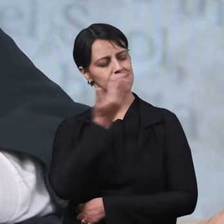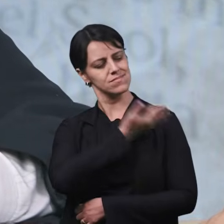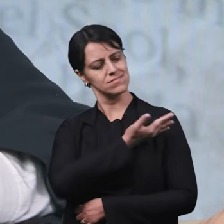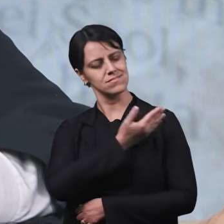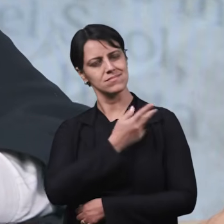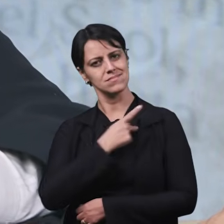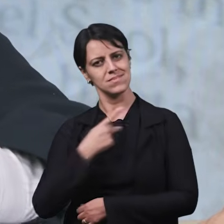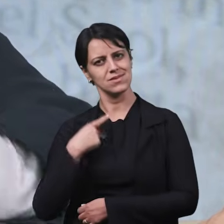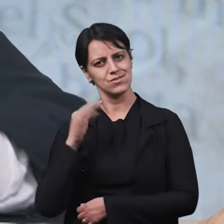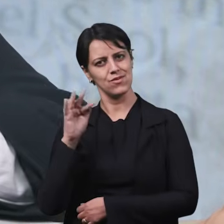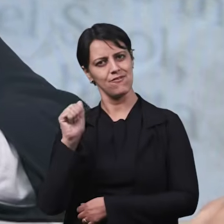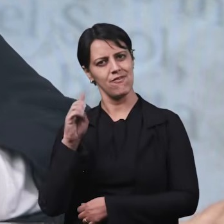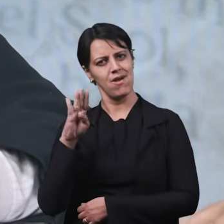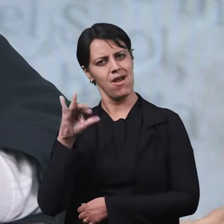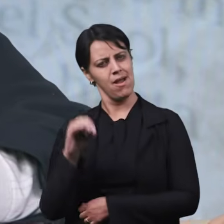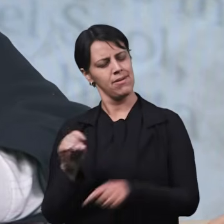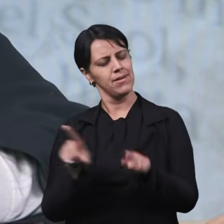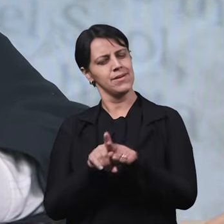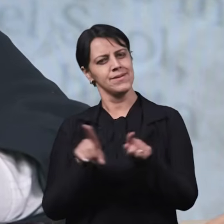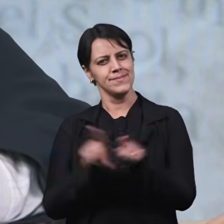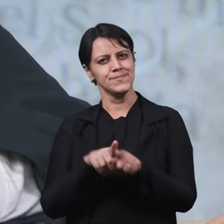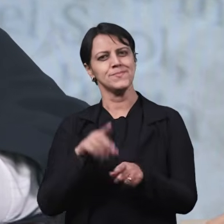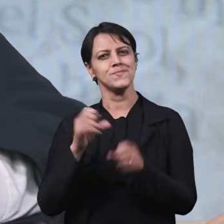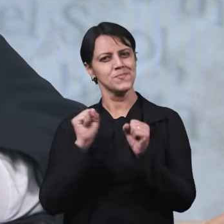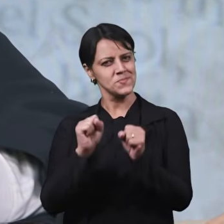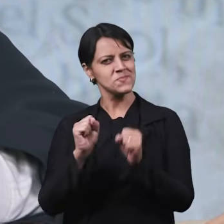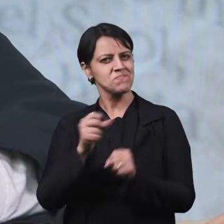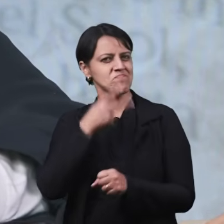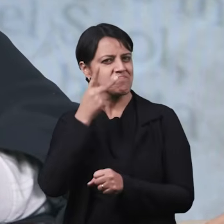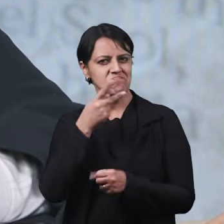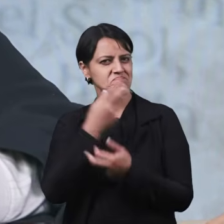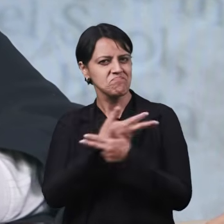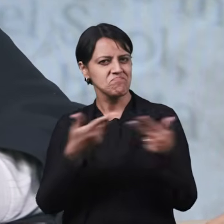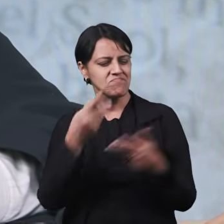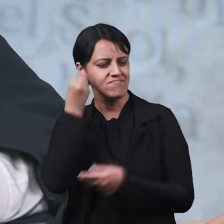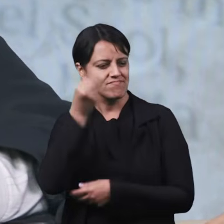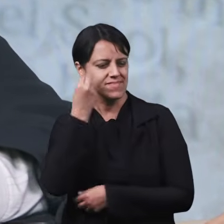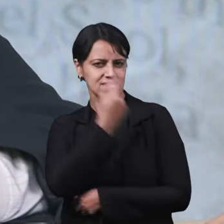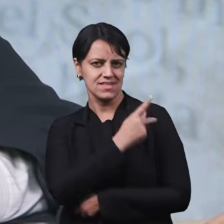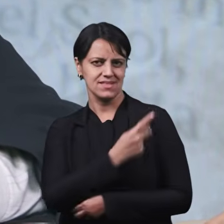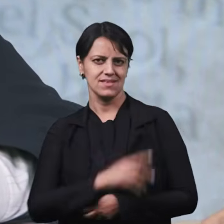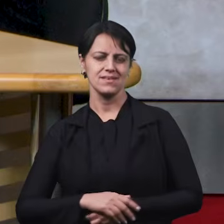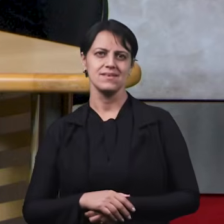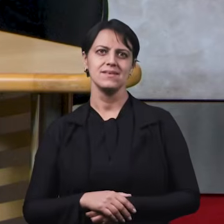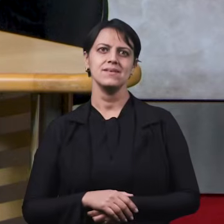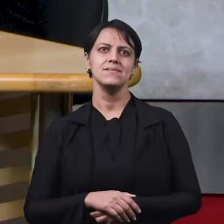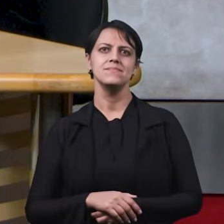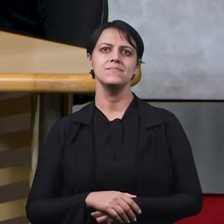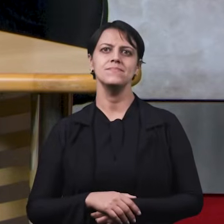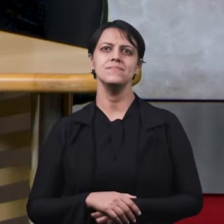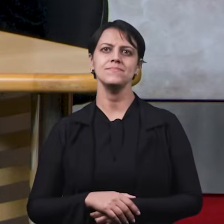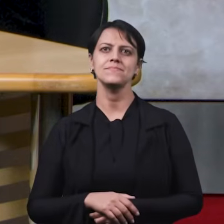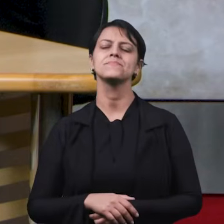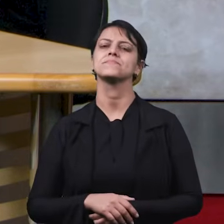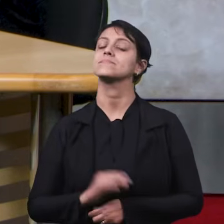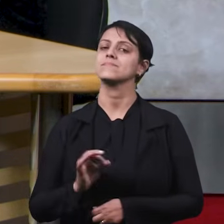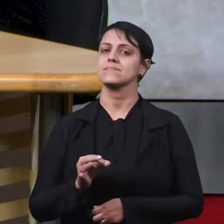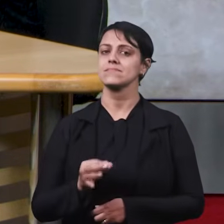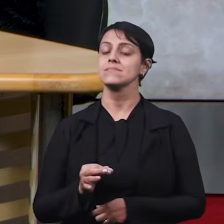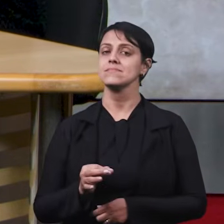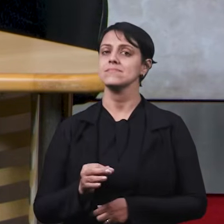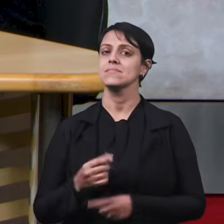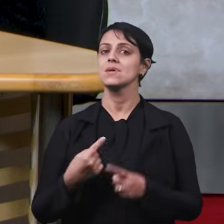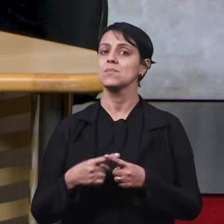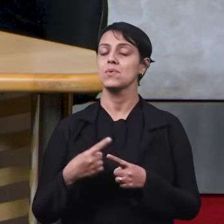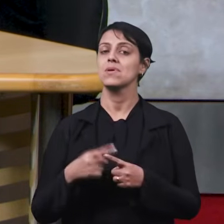Fábio Canal pode nos trazer a experiência da sua vida com relação à retidão. Exatamente, é um princípio de